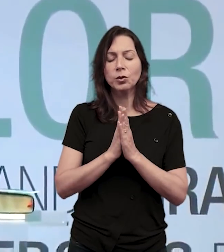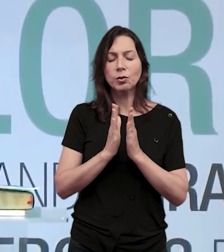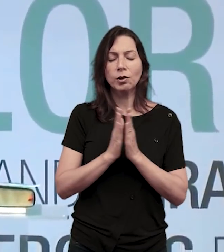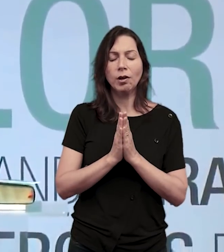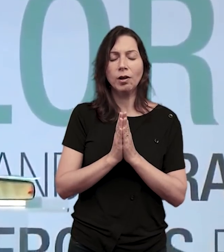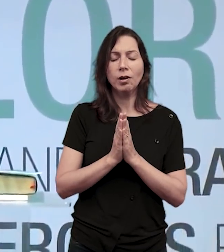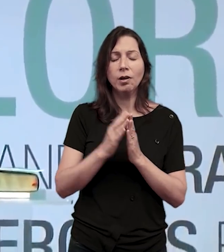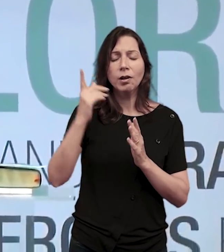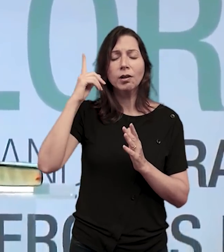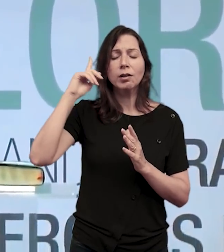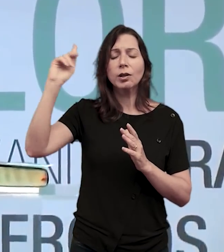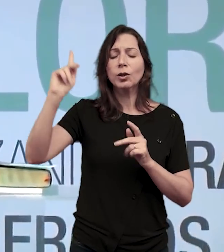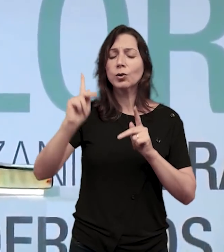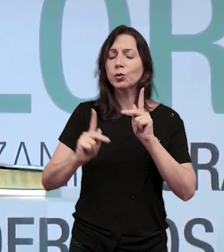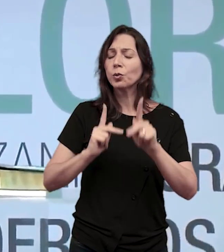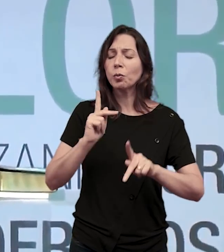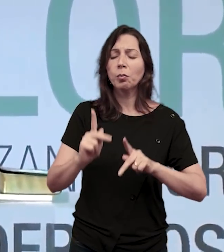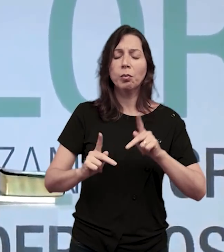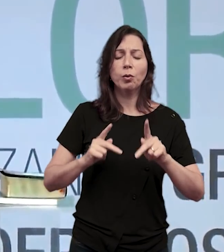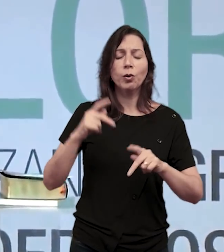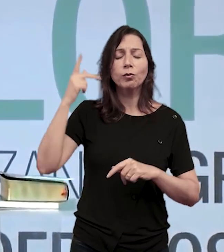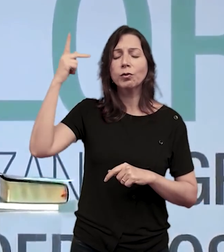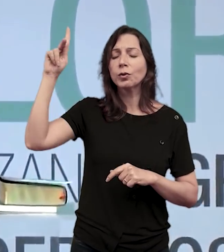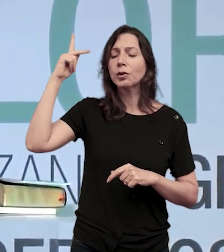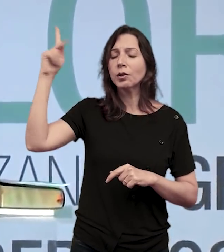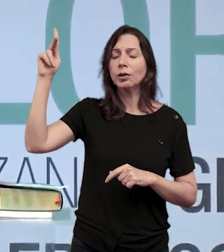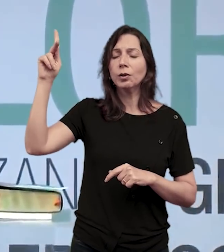Teu povo, a quem Tu amas.